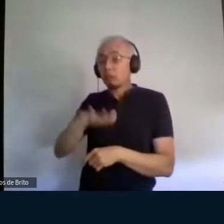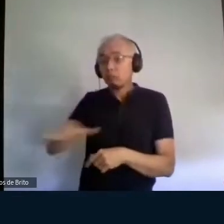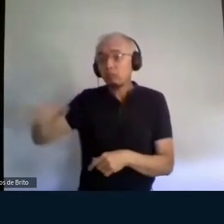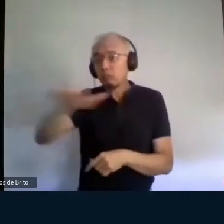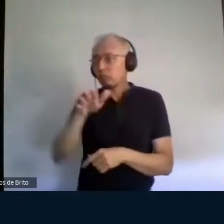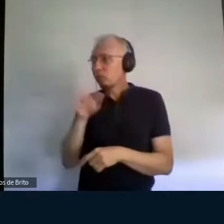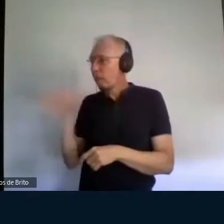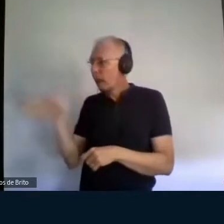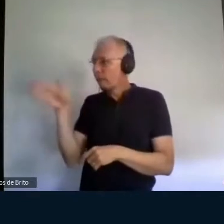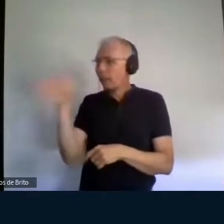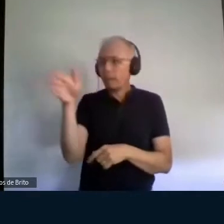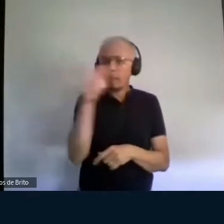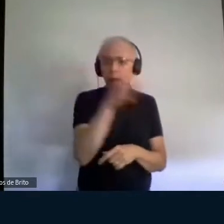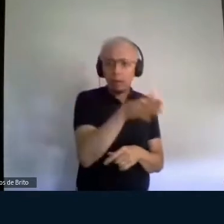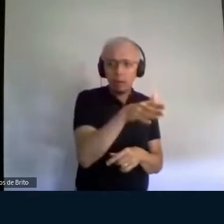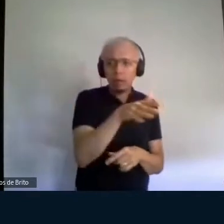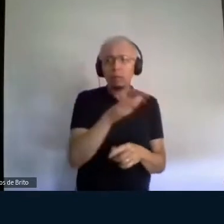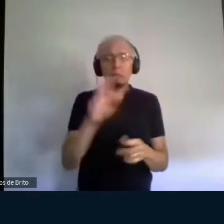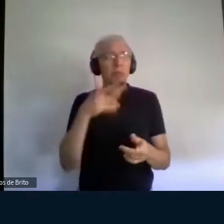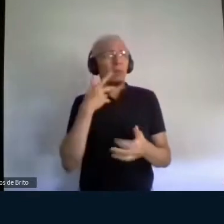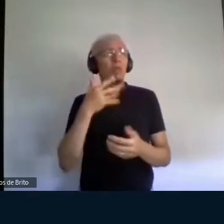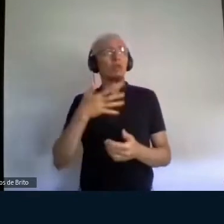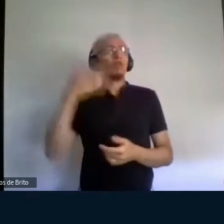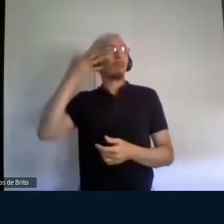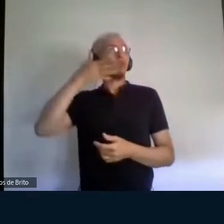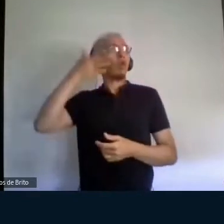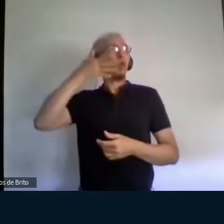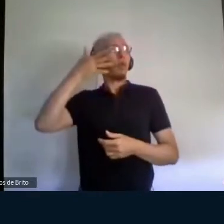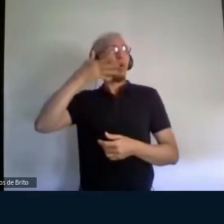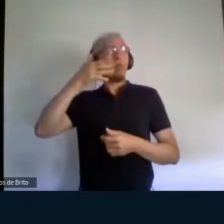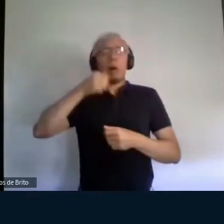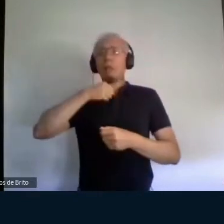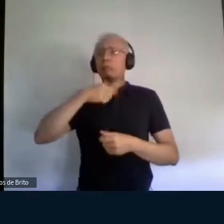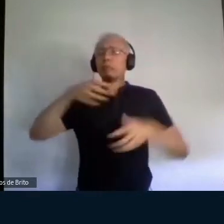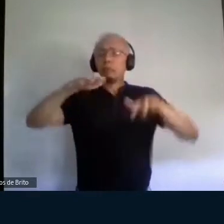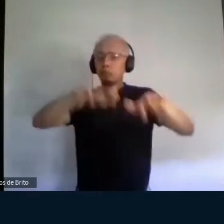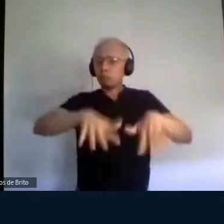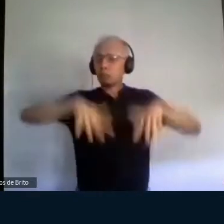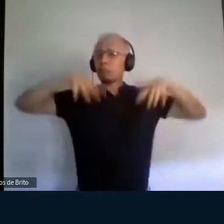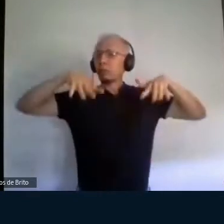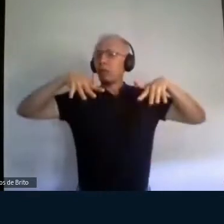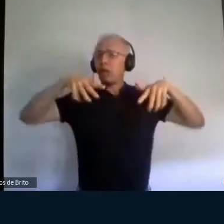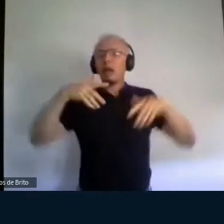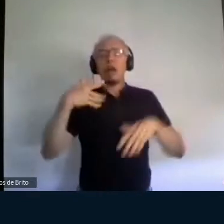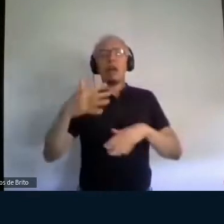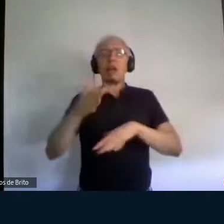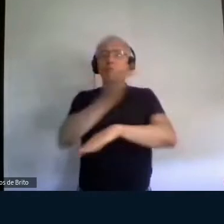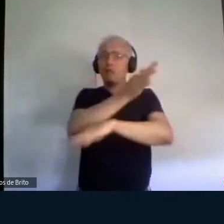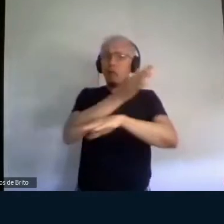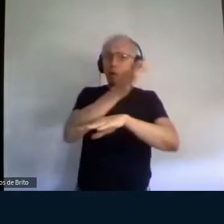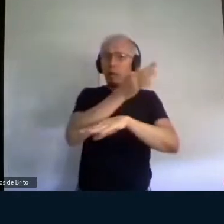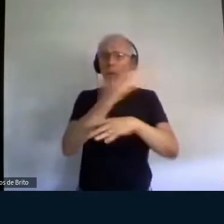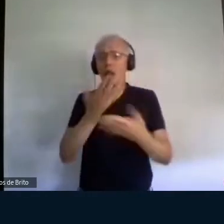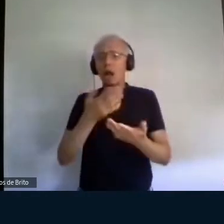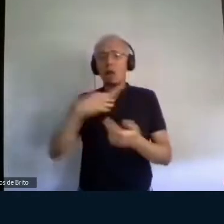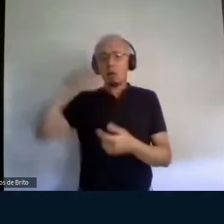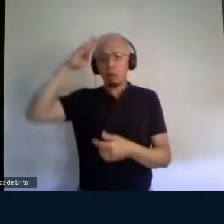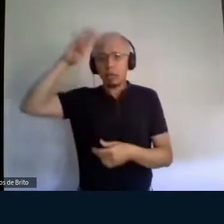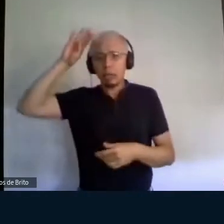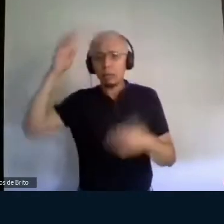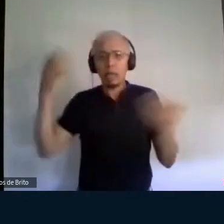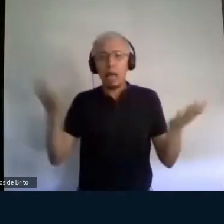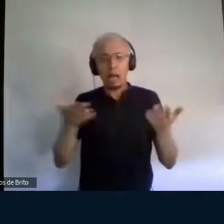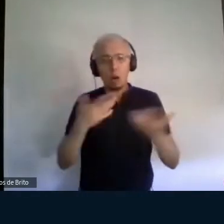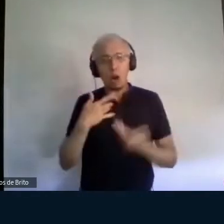estar atuando em contexto de conferência, em contextos mais formais acadêmicos, como é o caso agora, né,